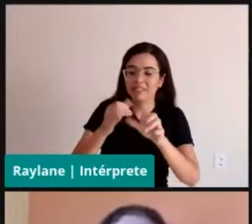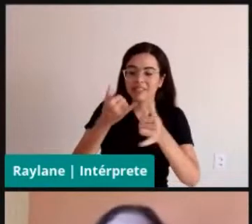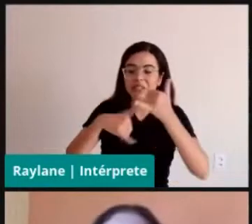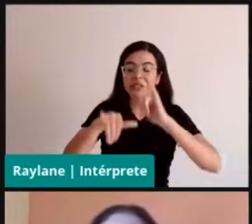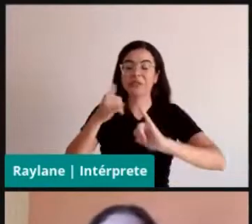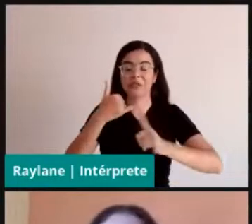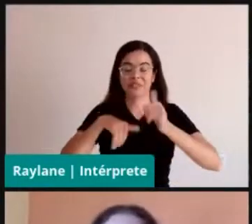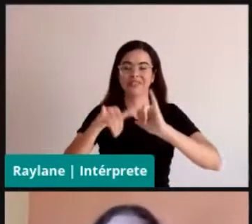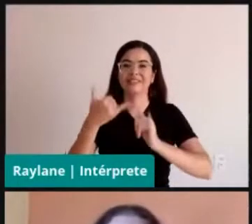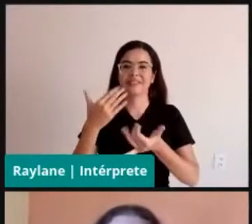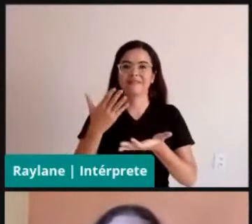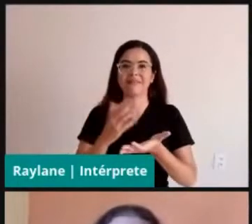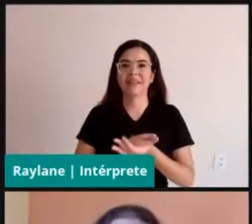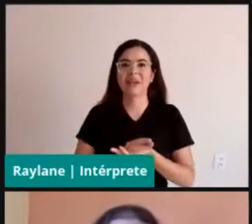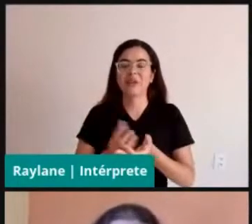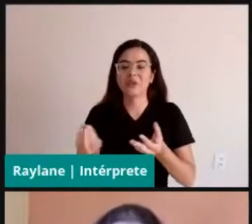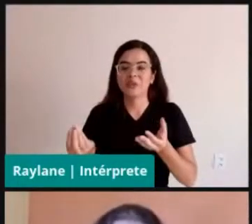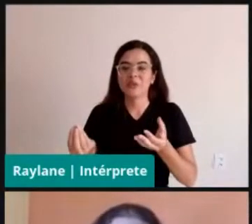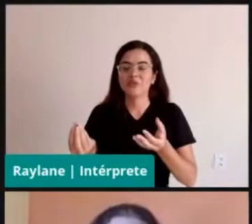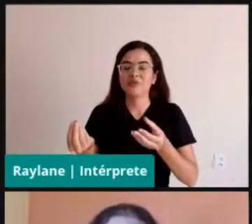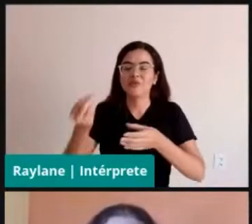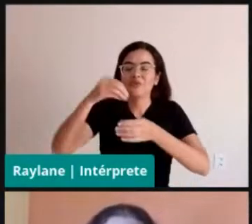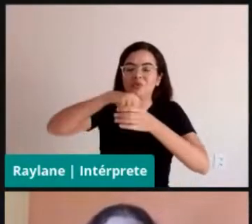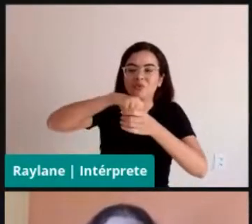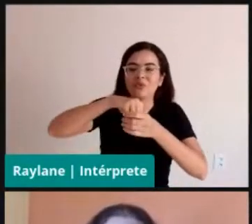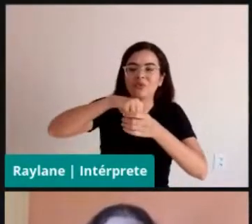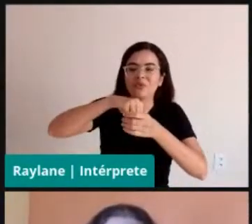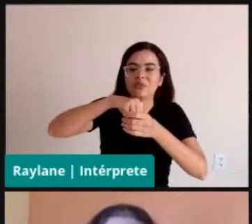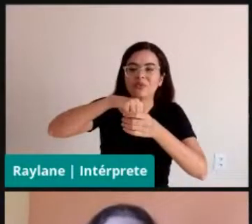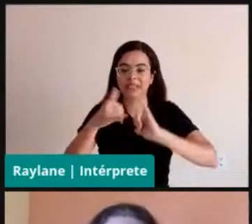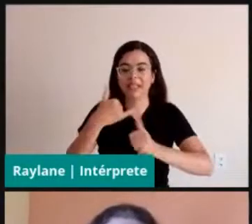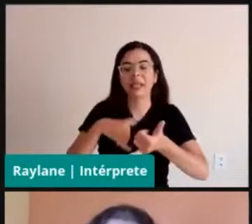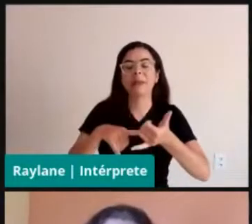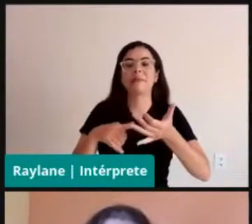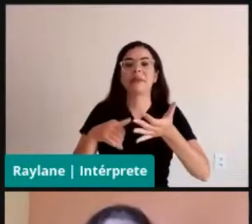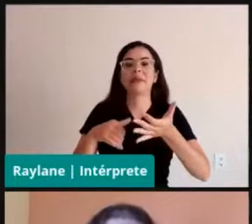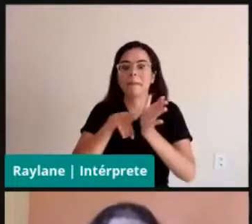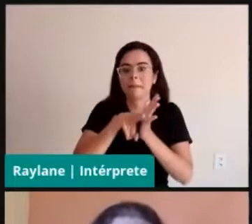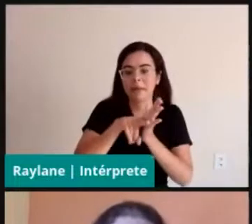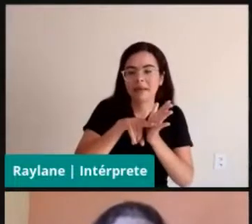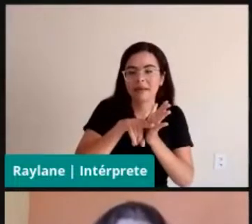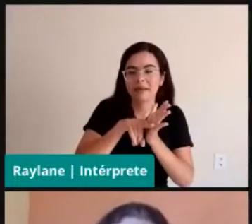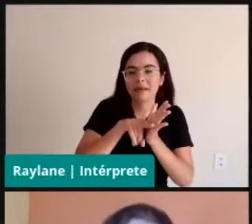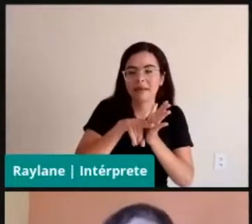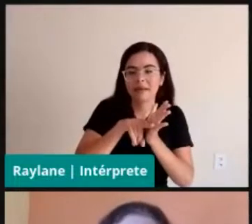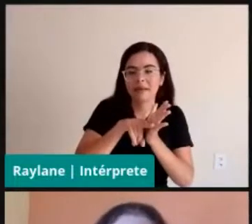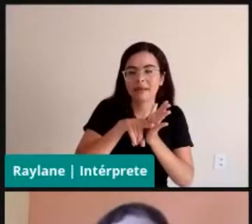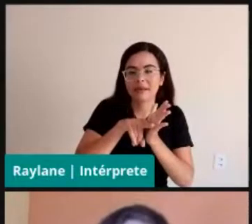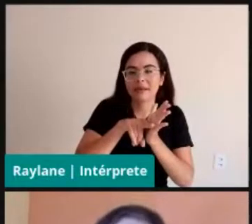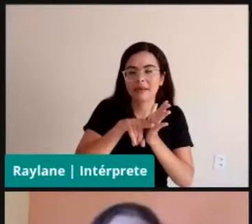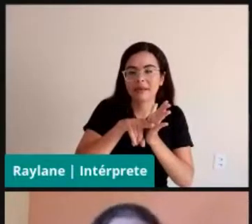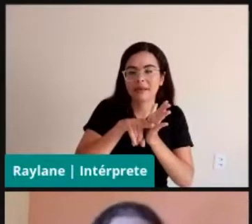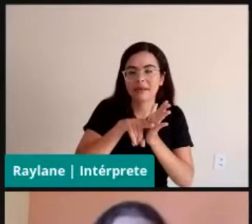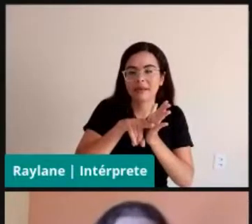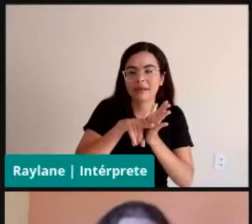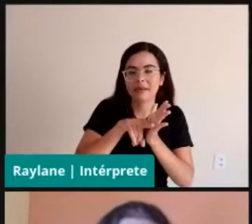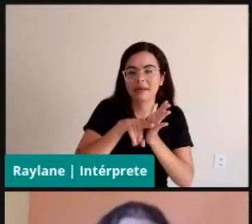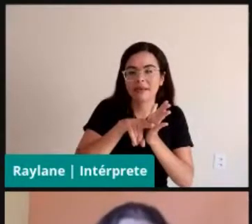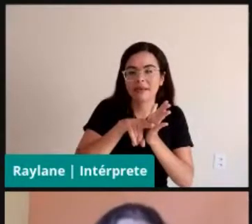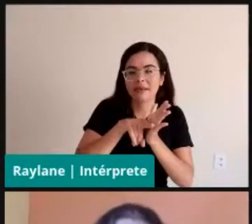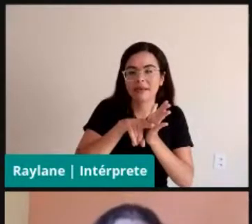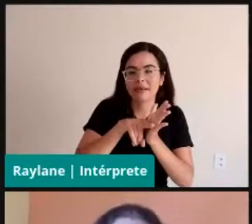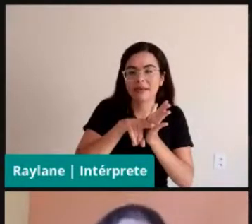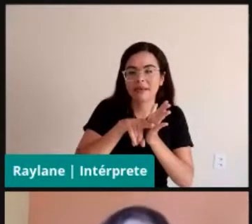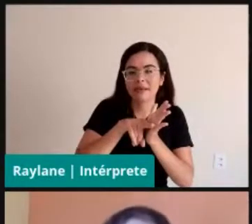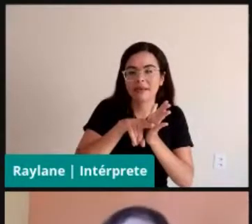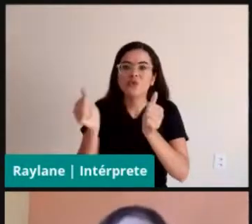interesso mais, a pesquisa e o ensino em química, junto com o RPG.